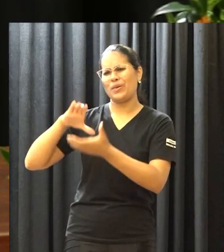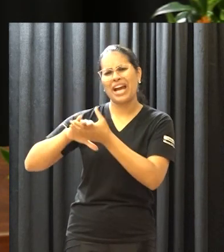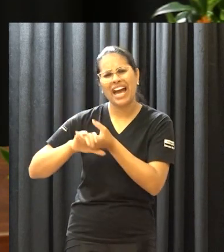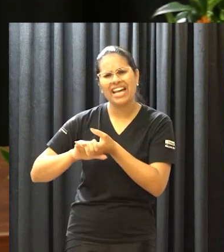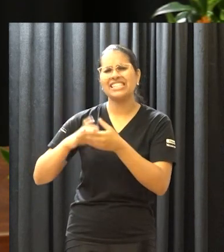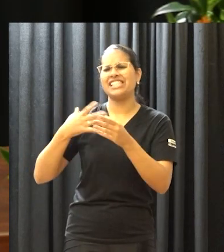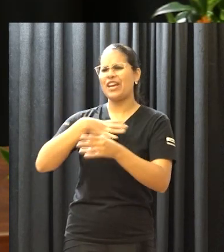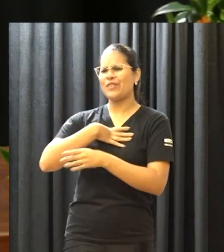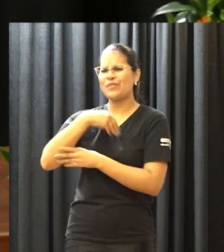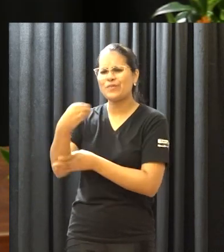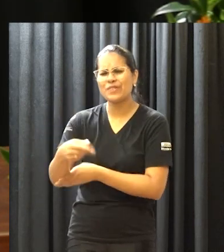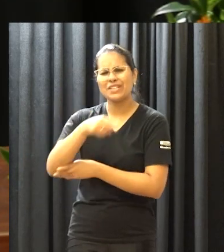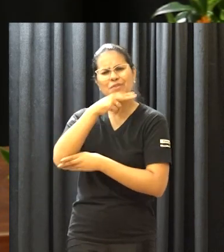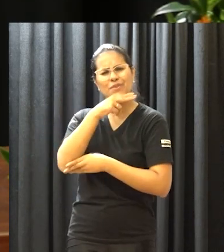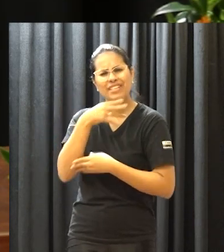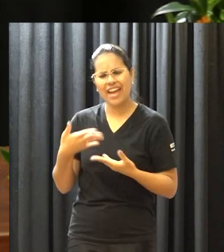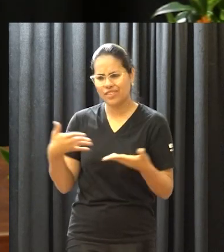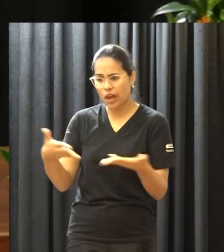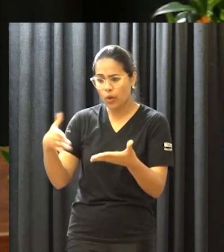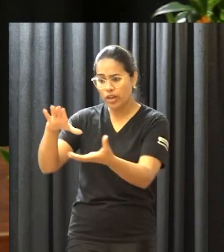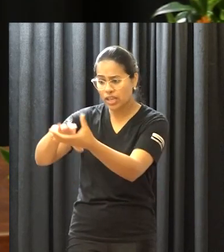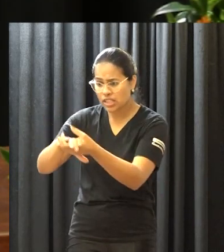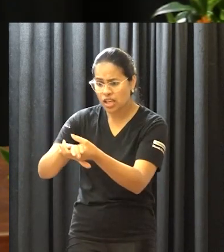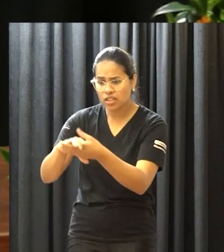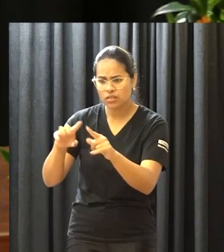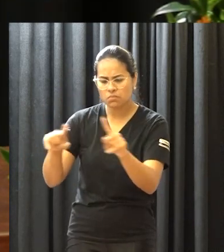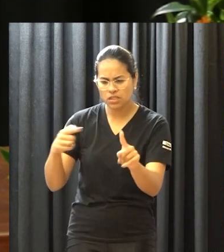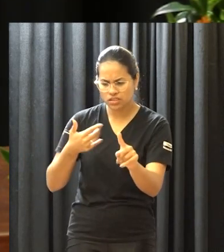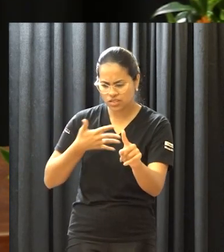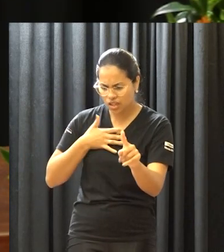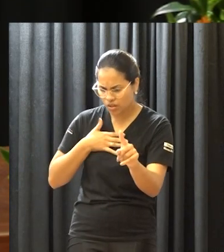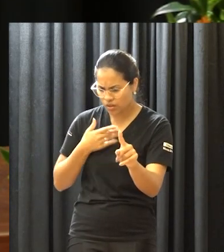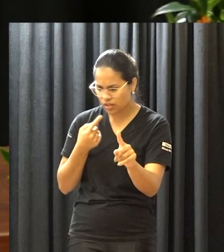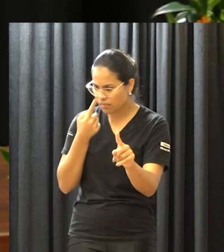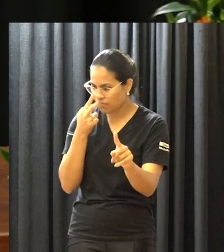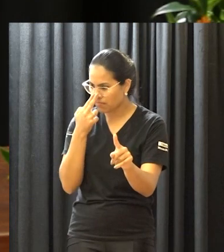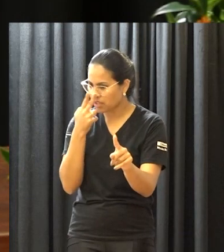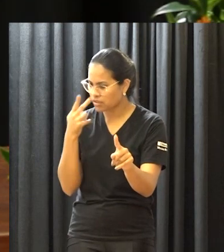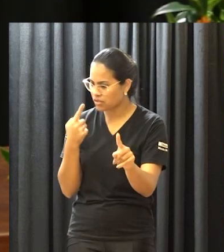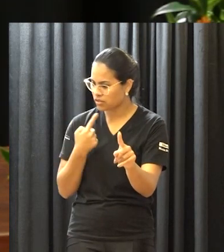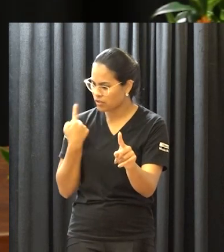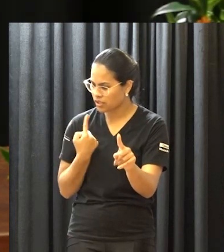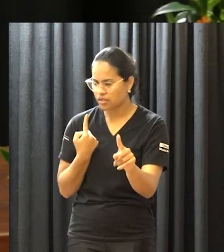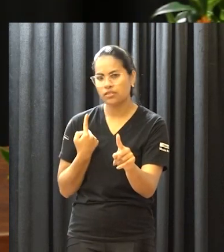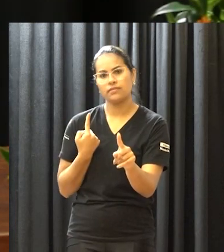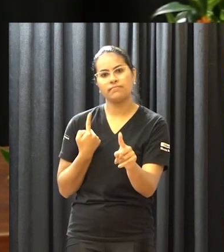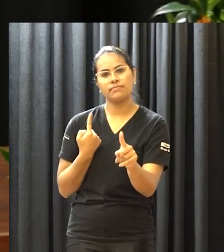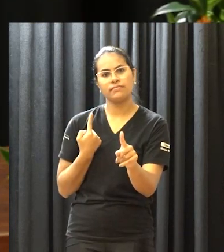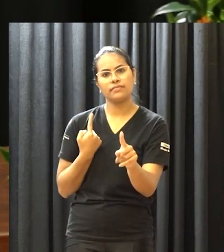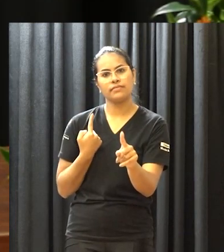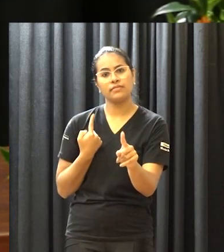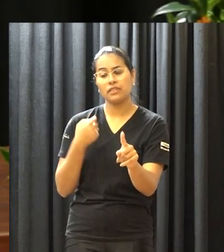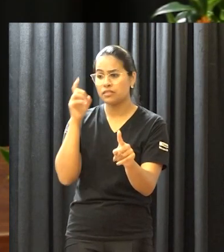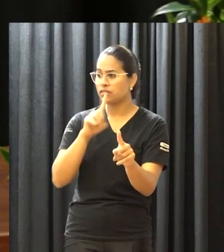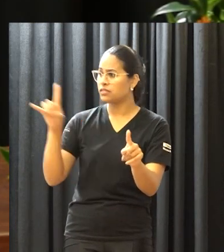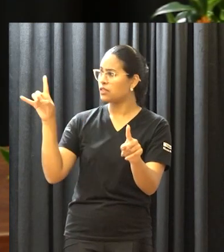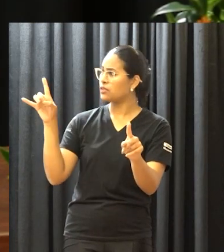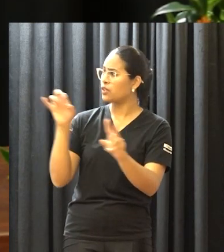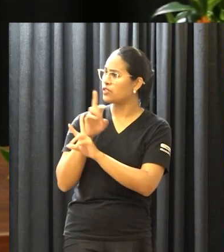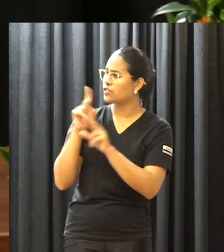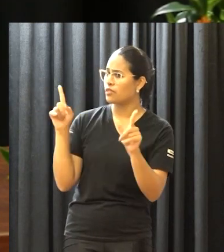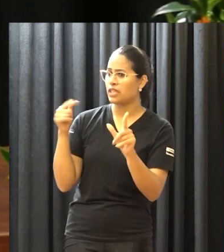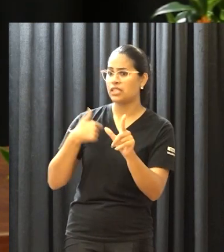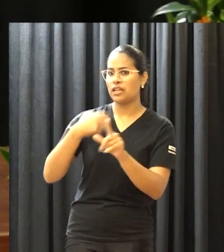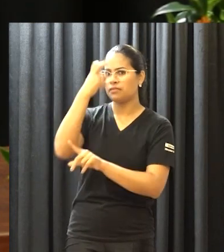neto, casaram, e hoje eu sou sozinha. Eu sou uma pessoa com deficiência. Então, Deus me deu essa diferença. Eu fiquei